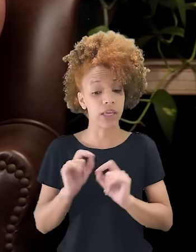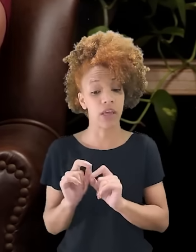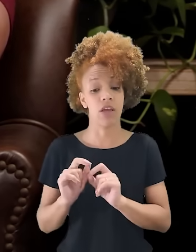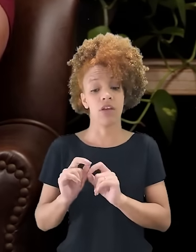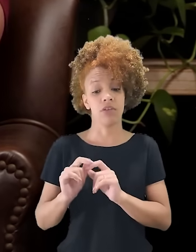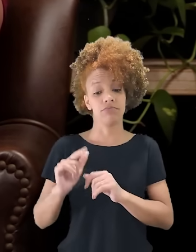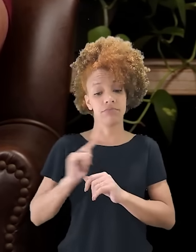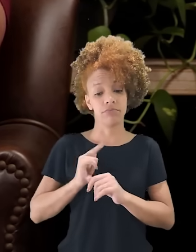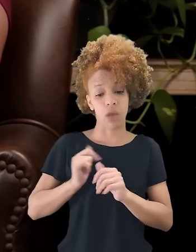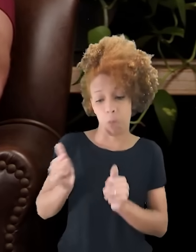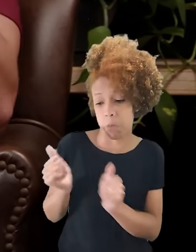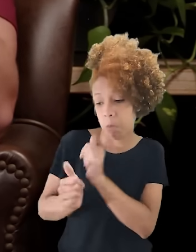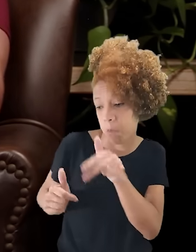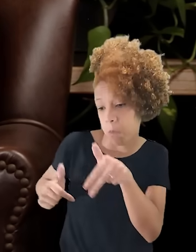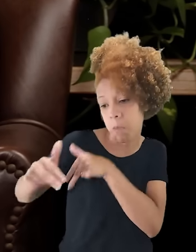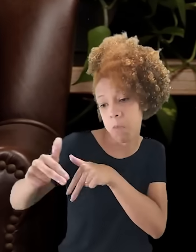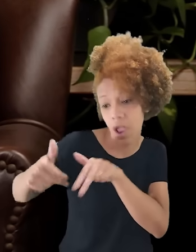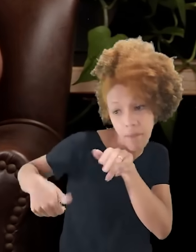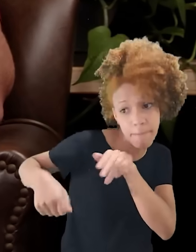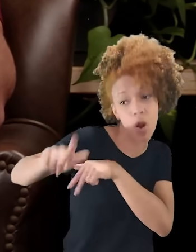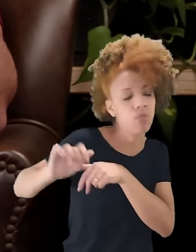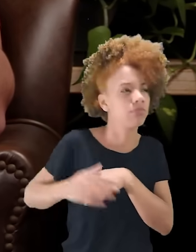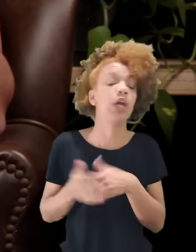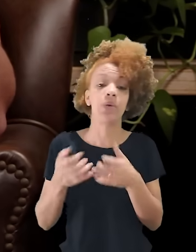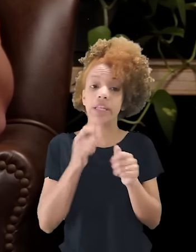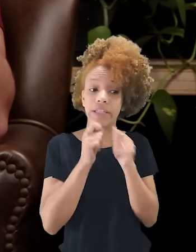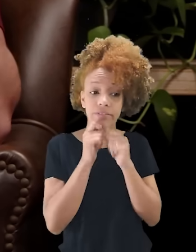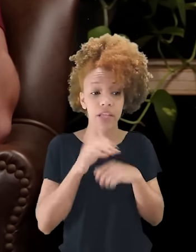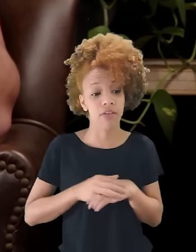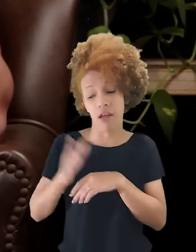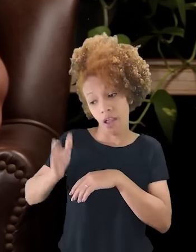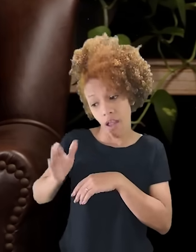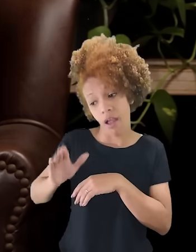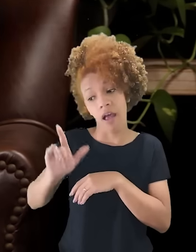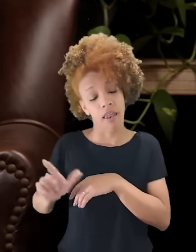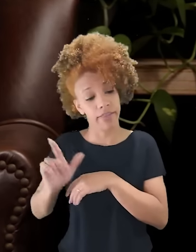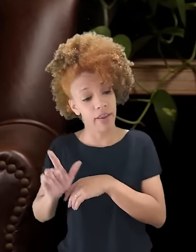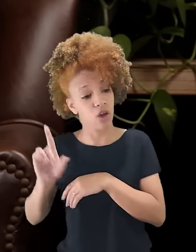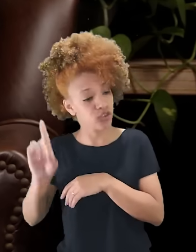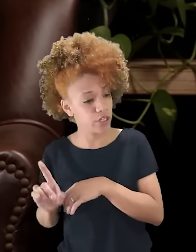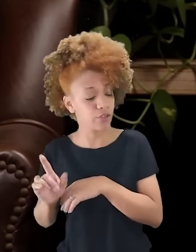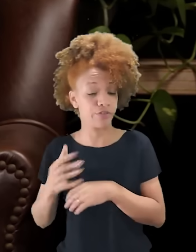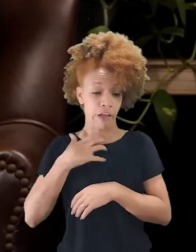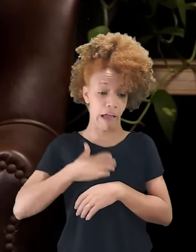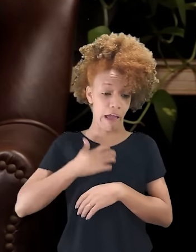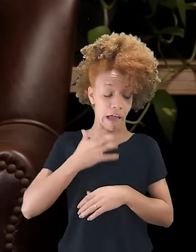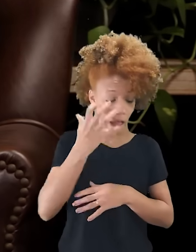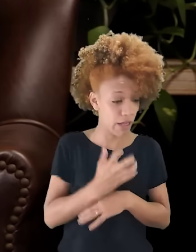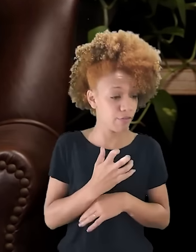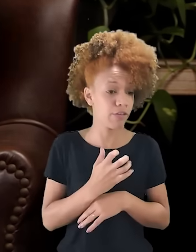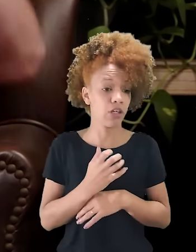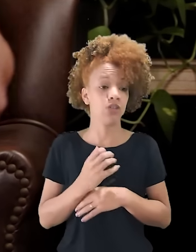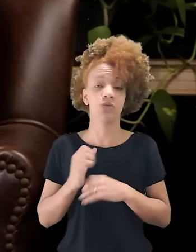cruzar a bola pro atacante fazer o gol eu não sei se o eu queria entrevistar um lateral direito para ver o quanto ele tem raiva do protagonismo ser do